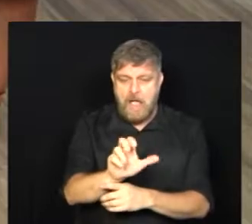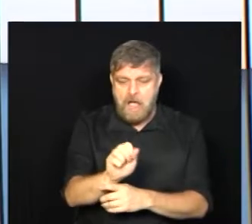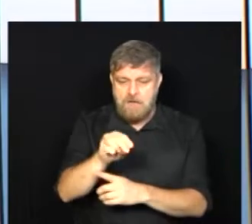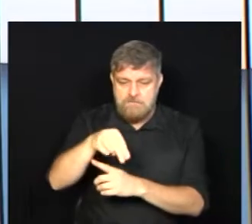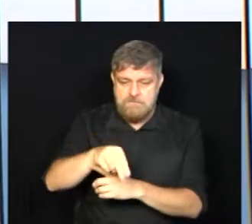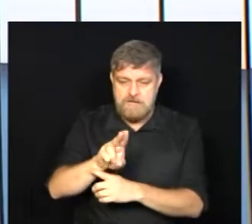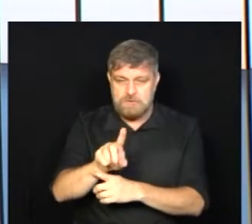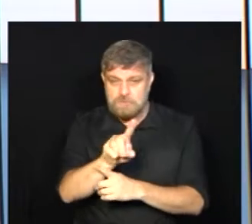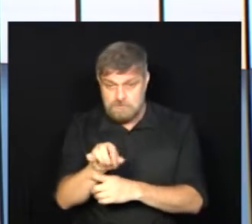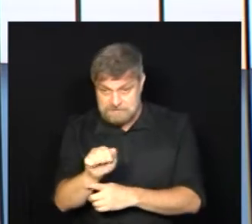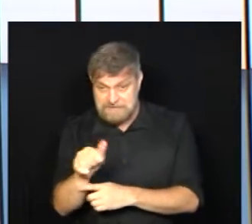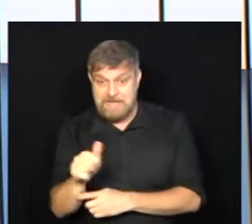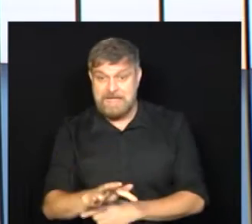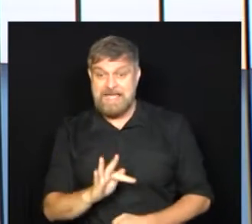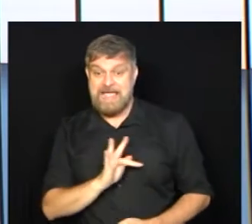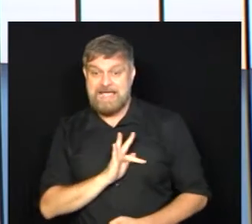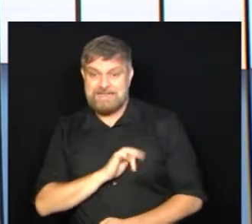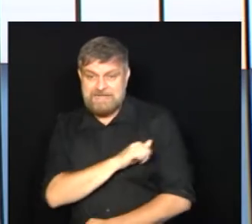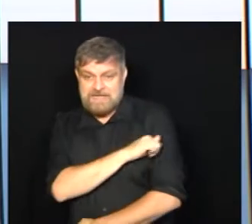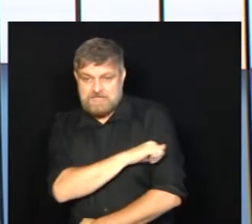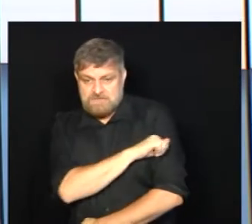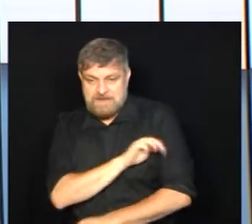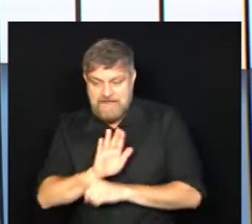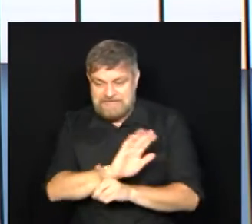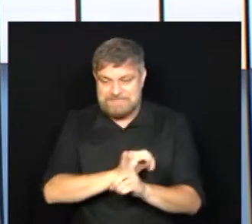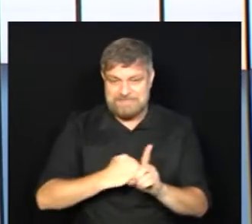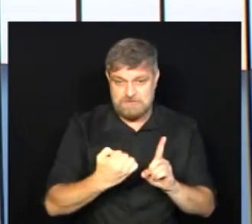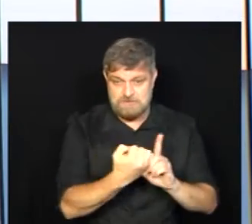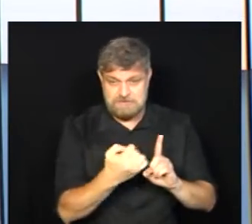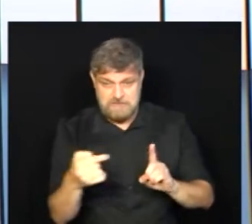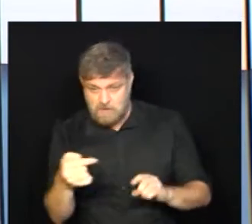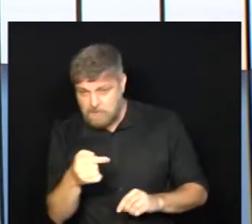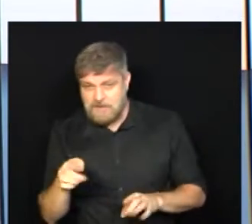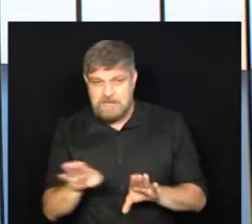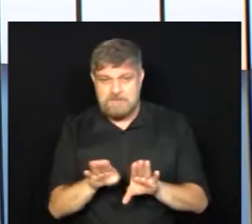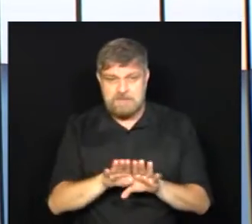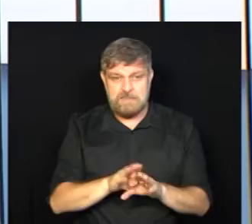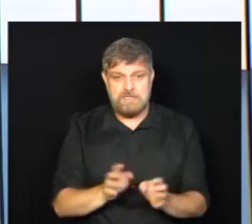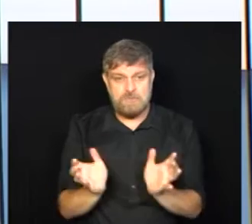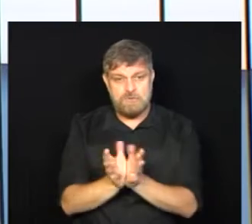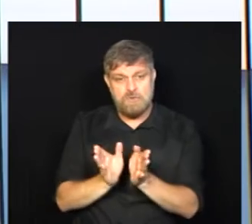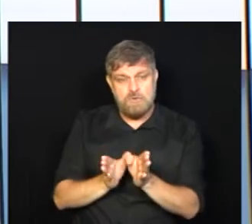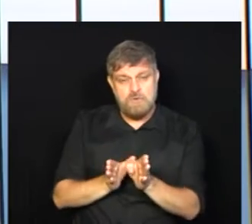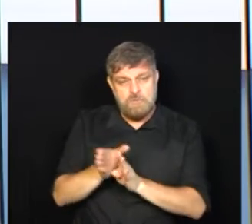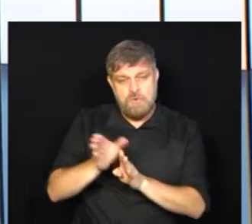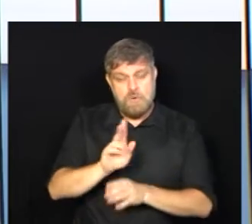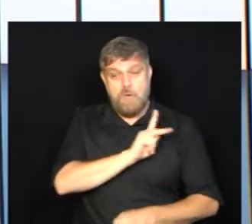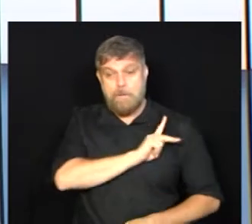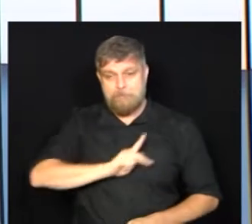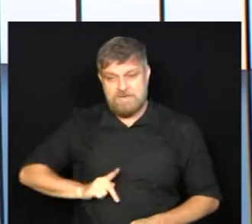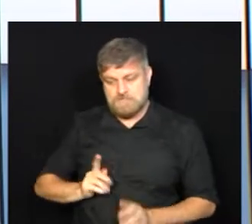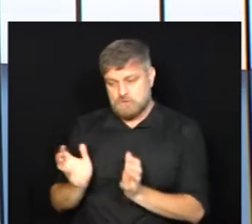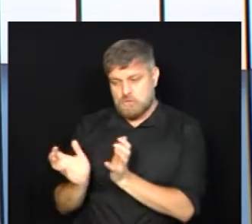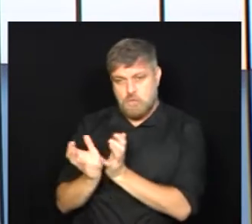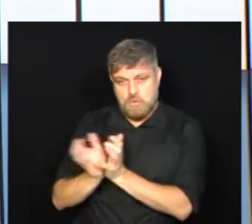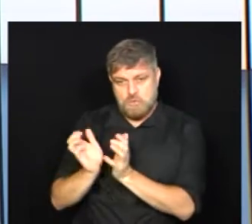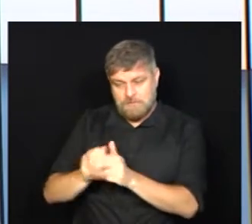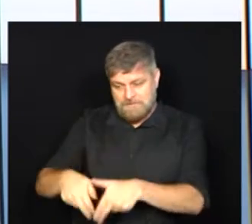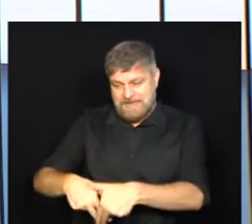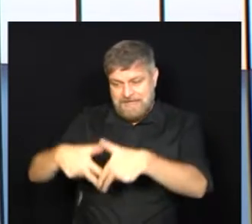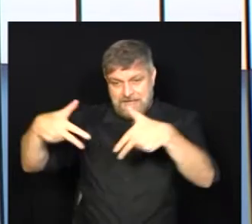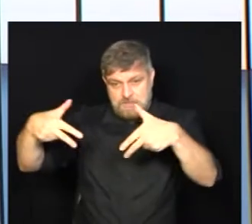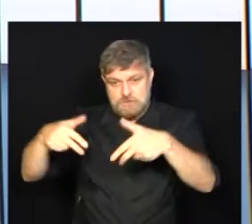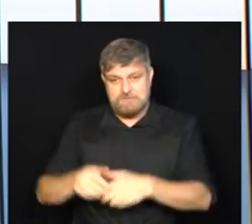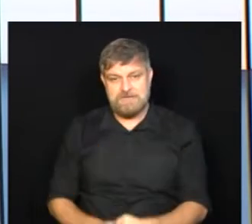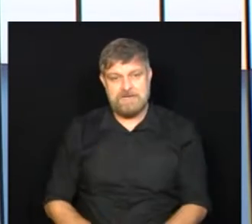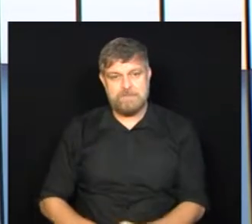é técnica de enfermagem, assistente social. Ela preside o Conselho do Povo Caimbé, originário do Nordeste,